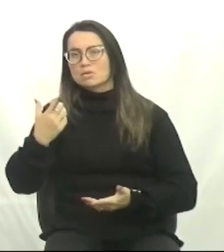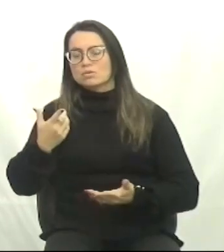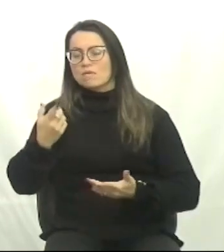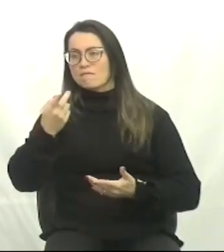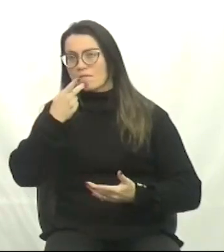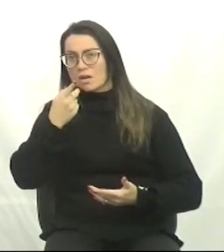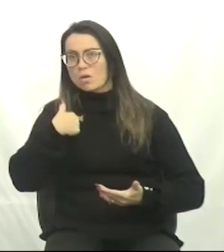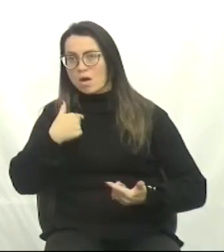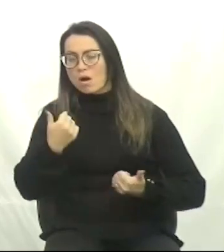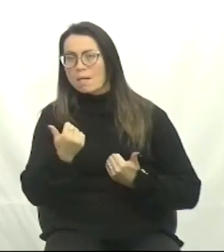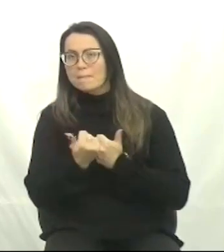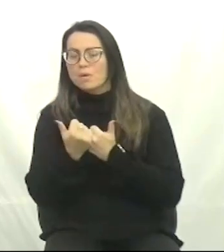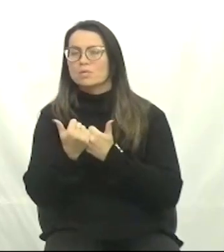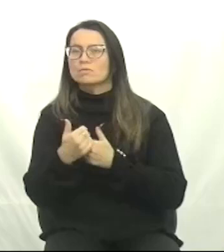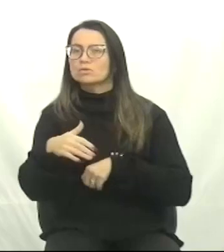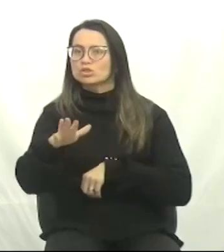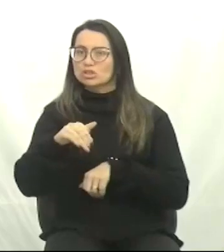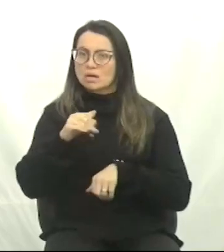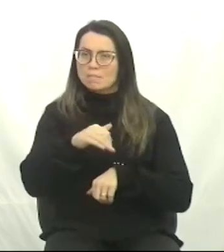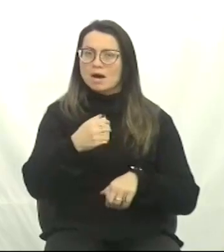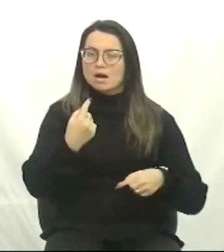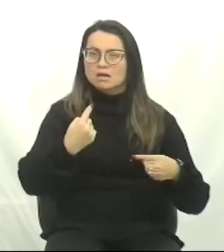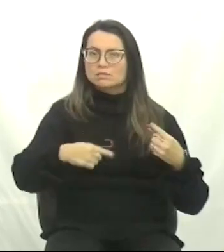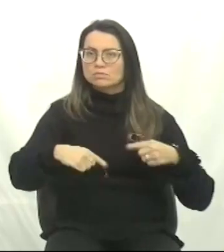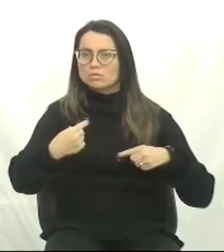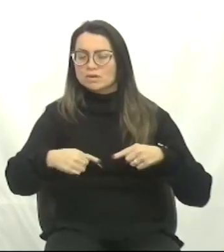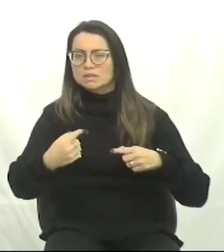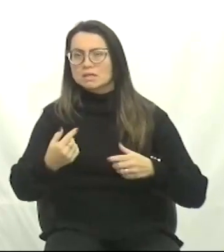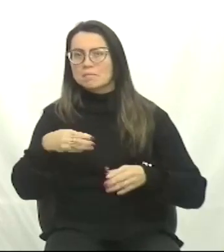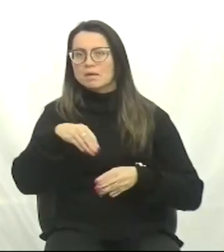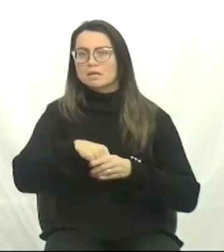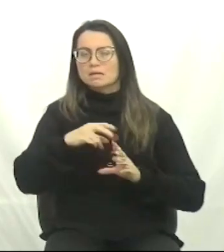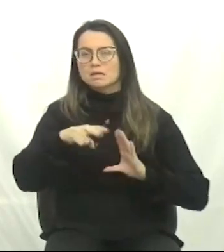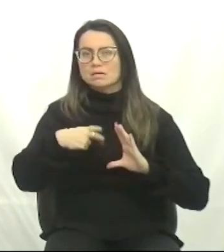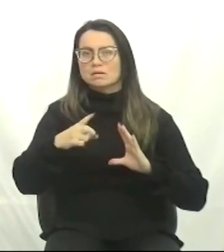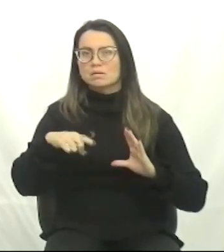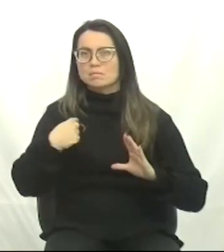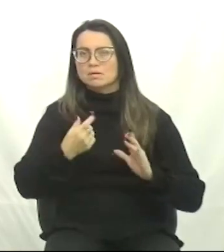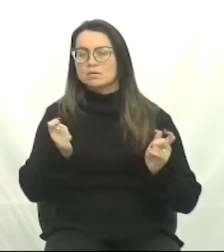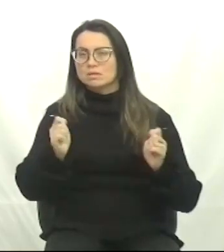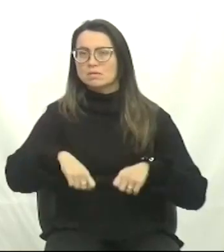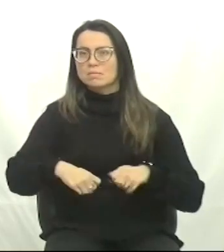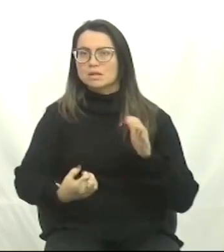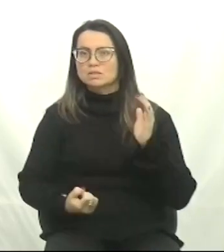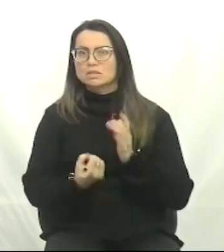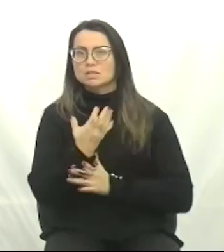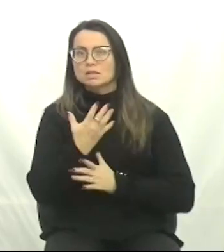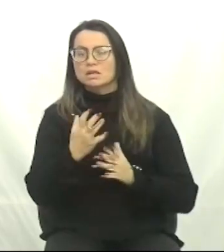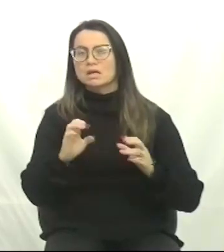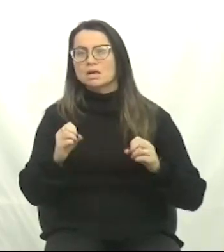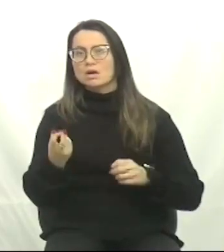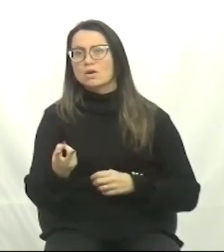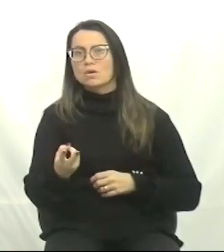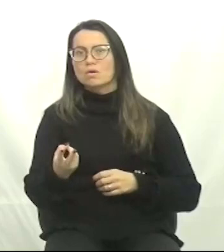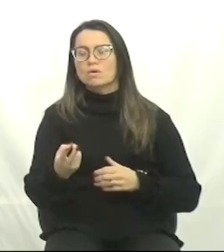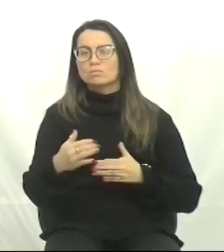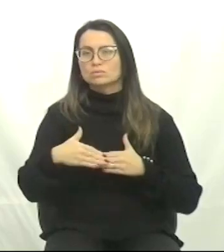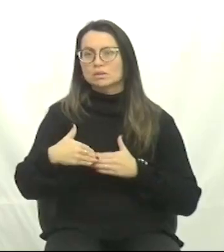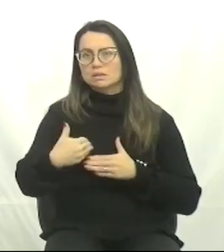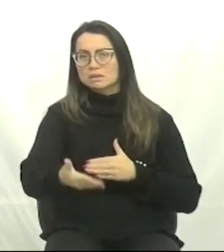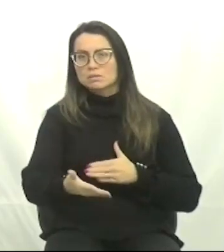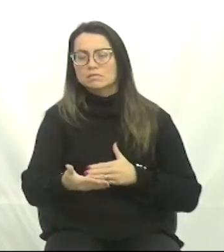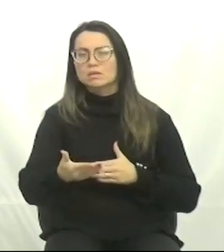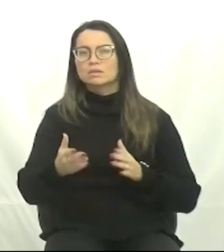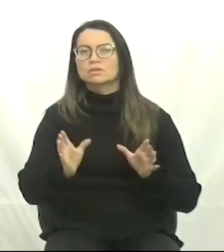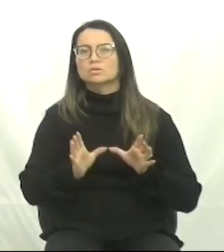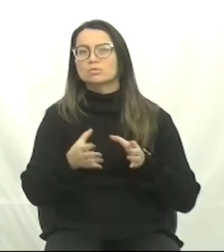gente provoque esse debate para dentro da Câmara de Vereadores, para que a gente possa ou criar uma unificação ou criar daqui para frente um